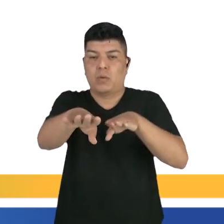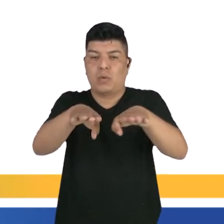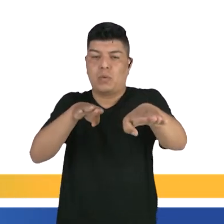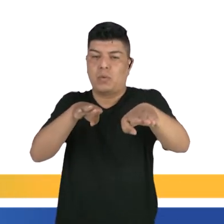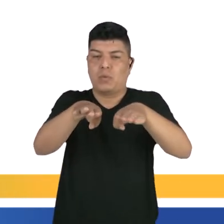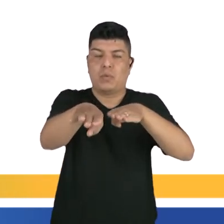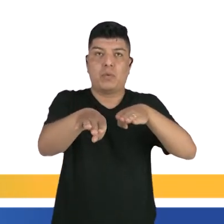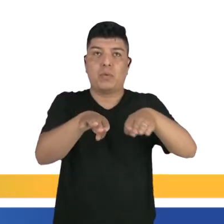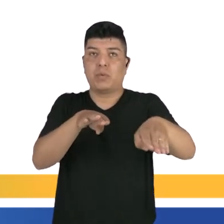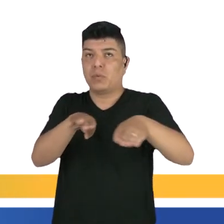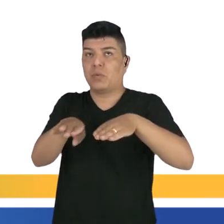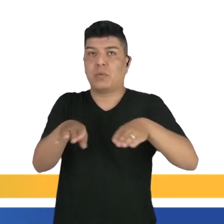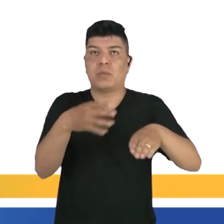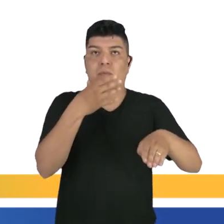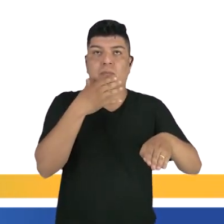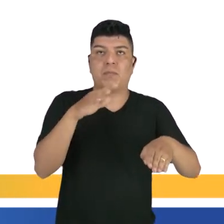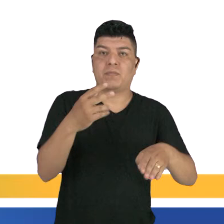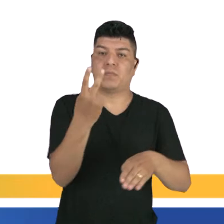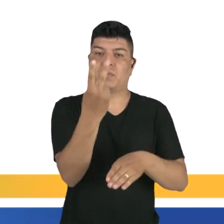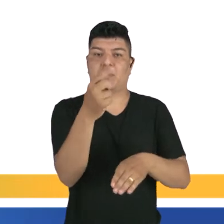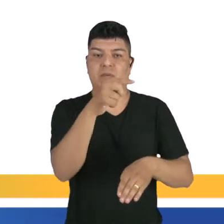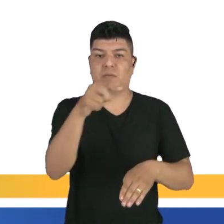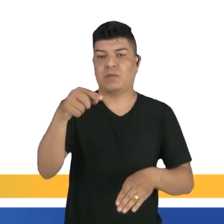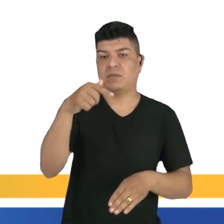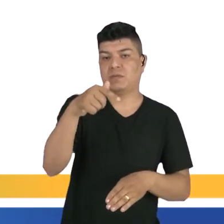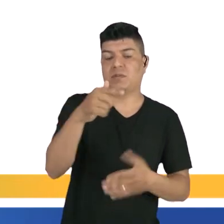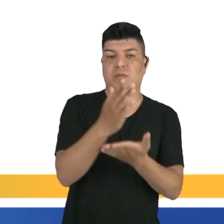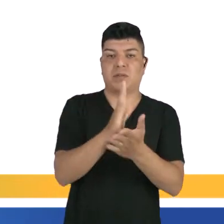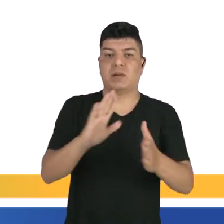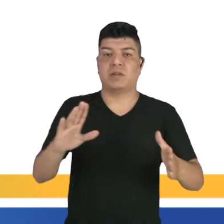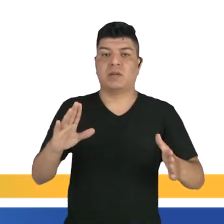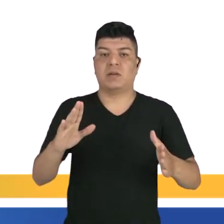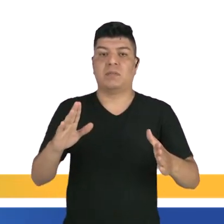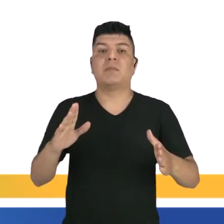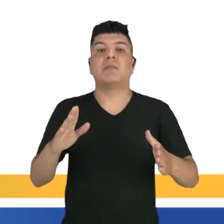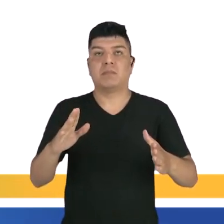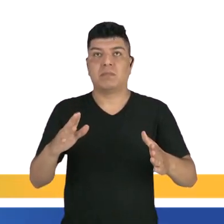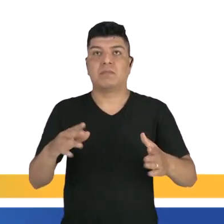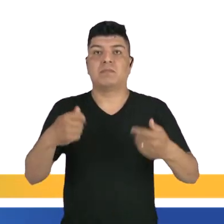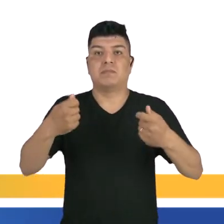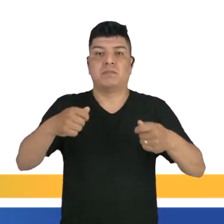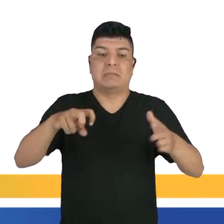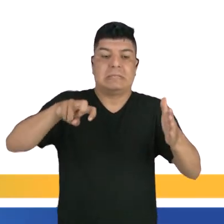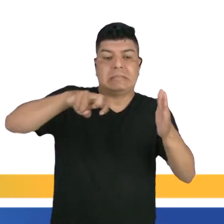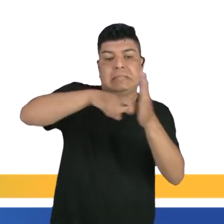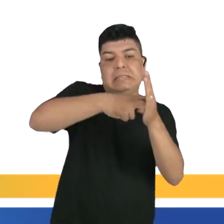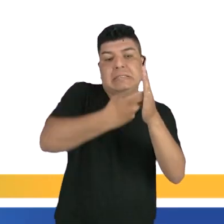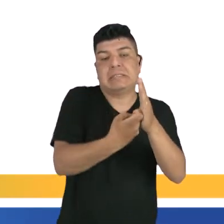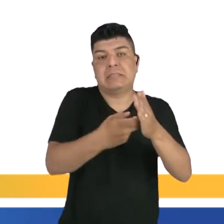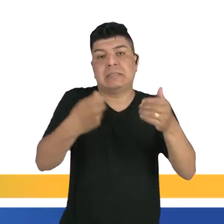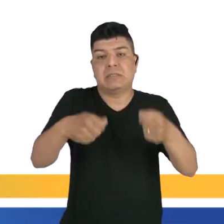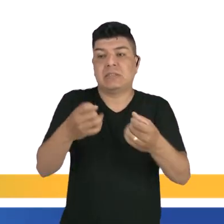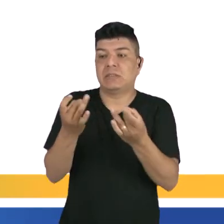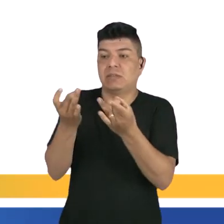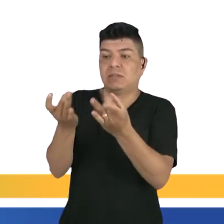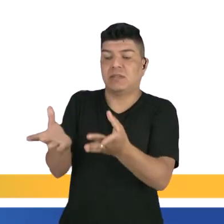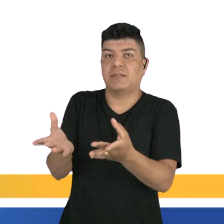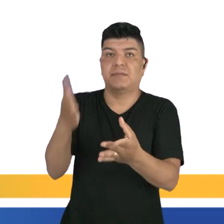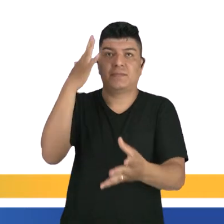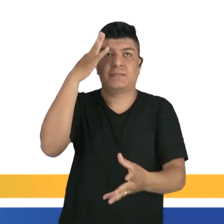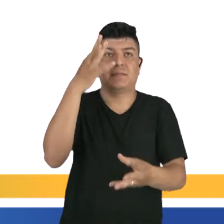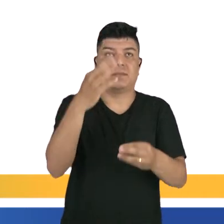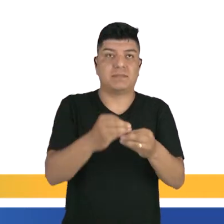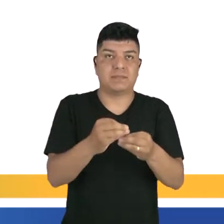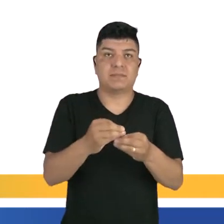um competidor estava a 2/7 de terminar a prova quando sofreu um acidente e precisou abandoná-la. Sabendo que a competição